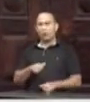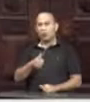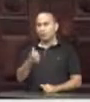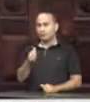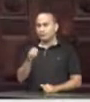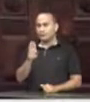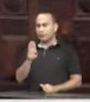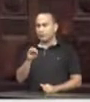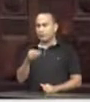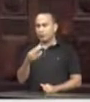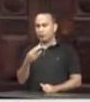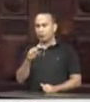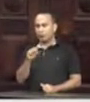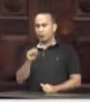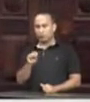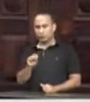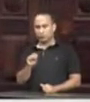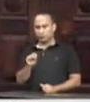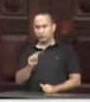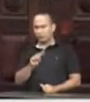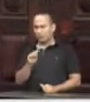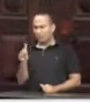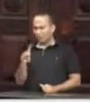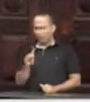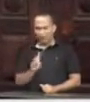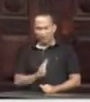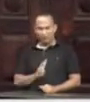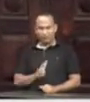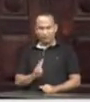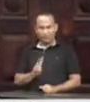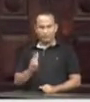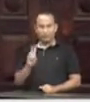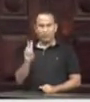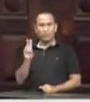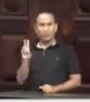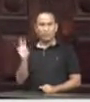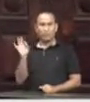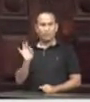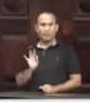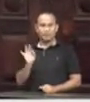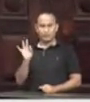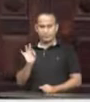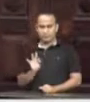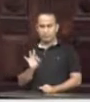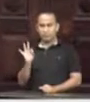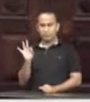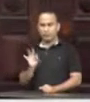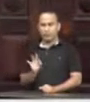bilhões. E não é um valor, um percentual